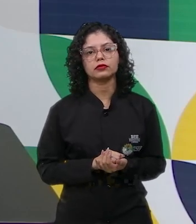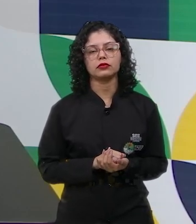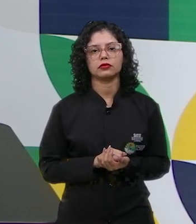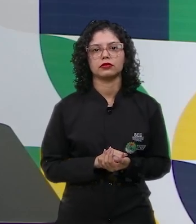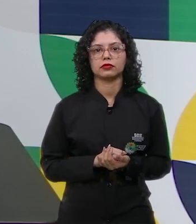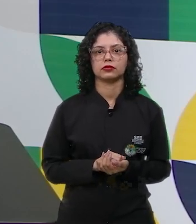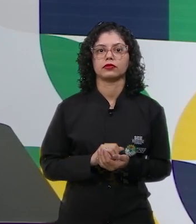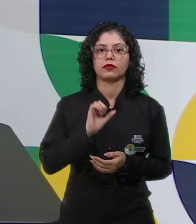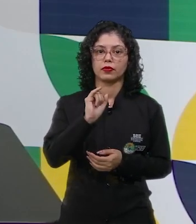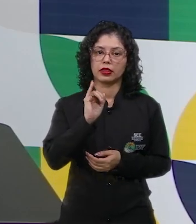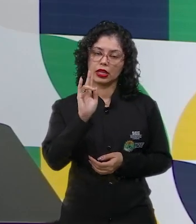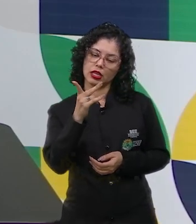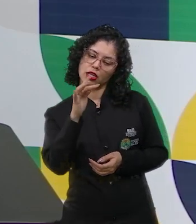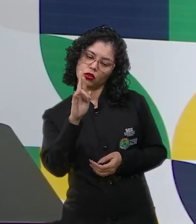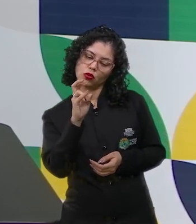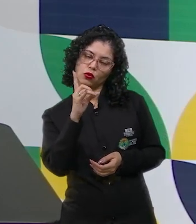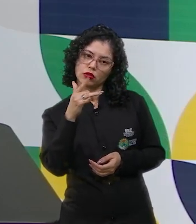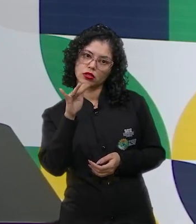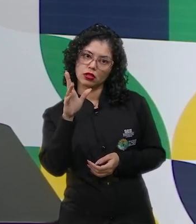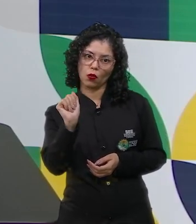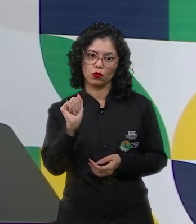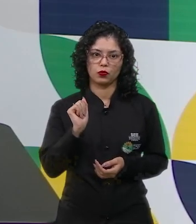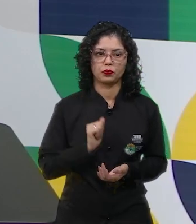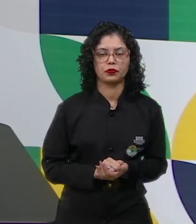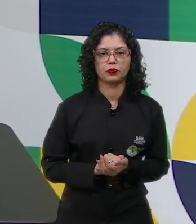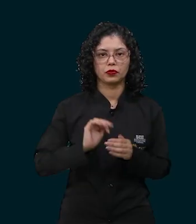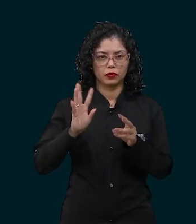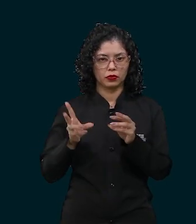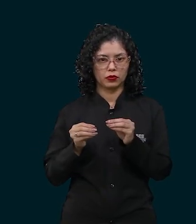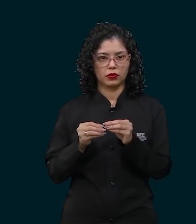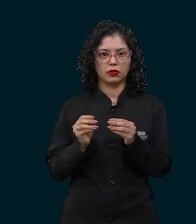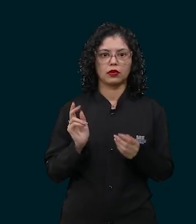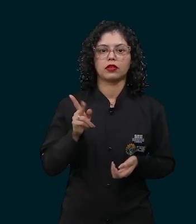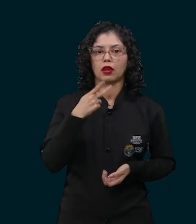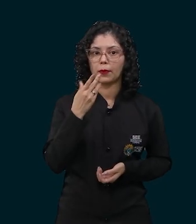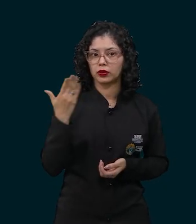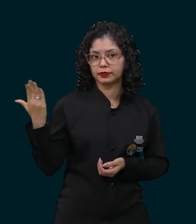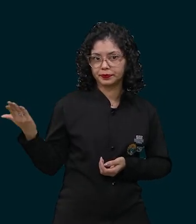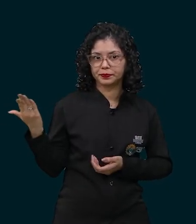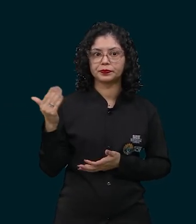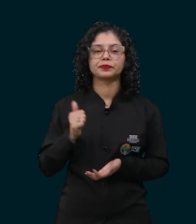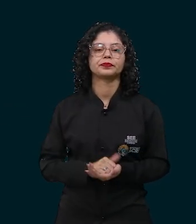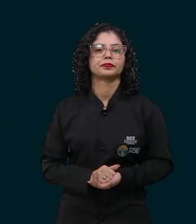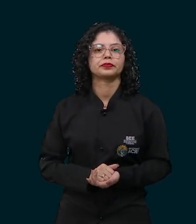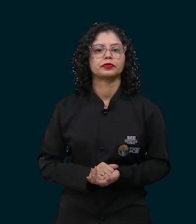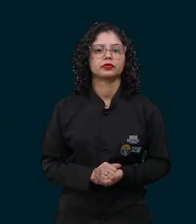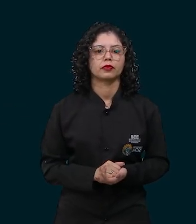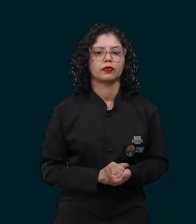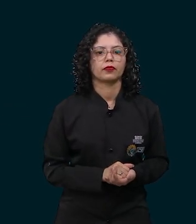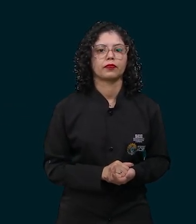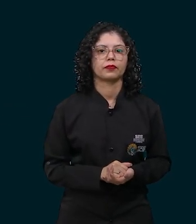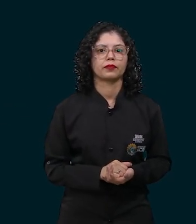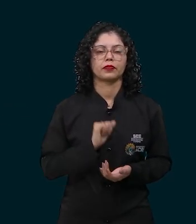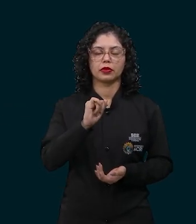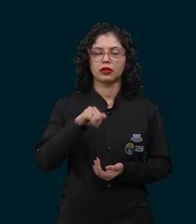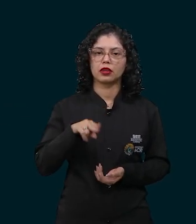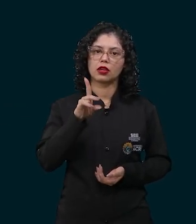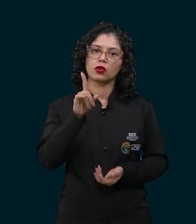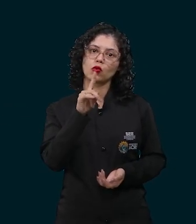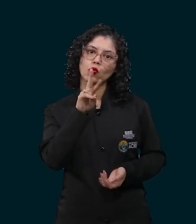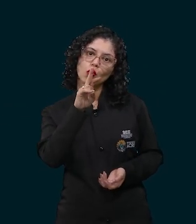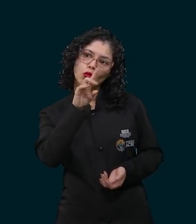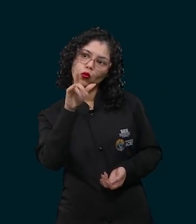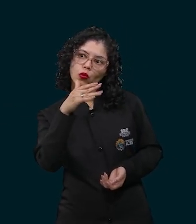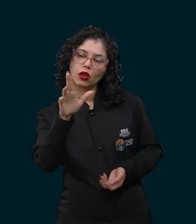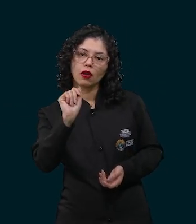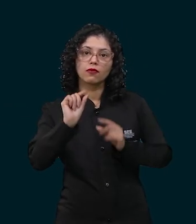de indução, que já é um pouco mais complexo. Então, aqui, ó. No fogão de indução, a gente